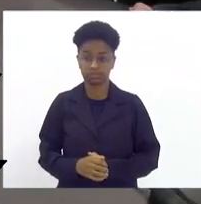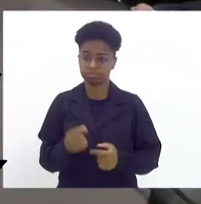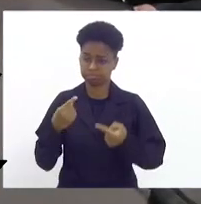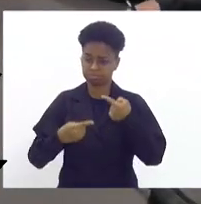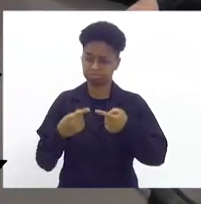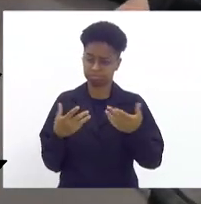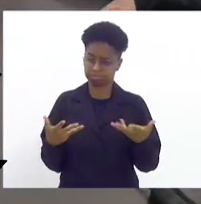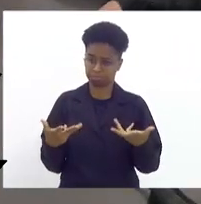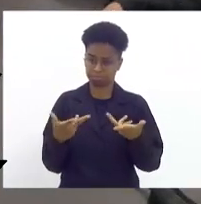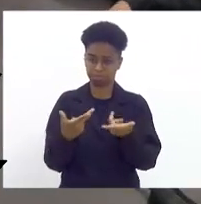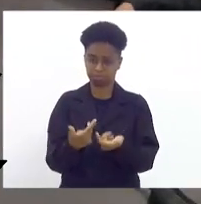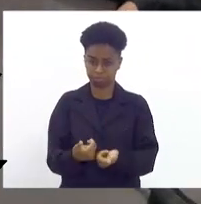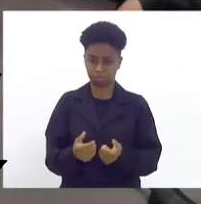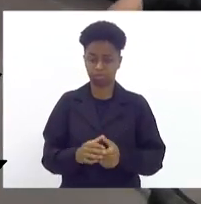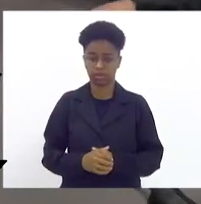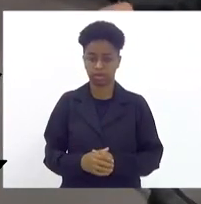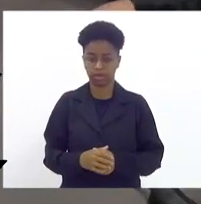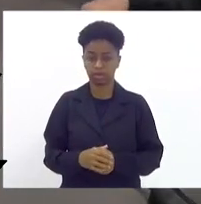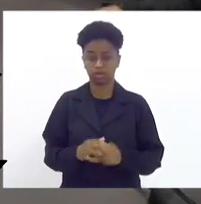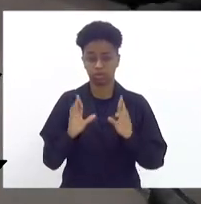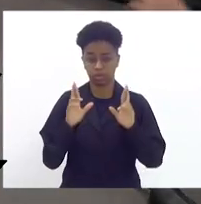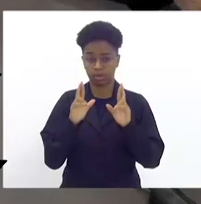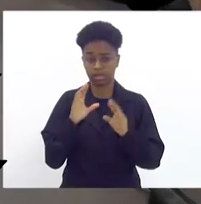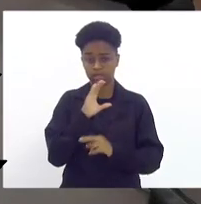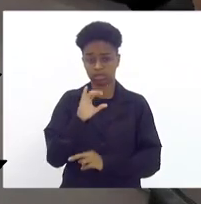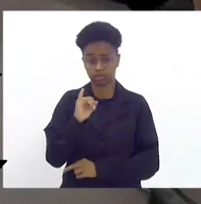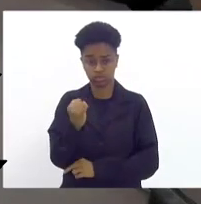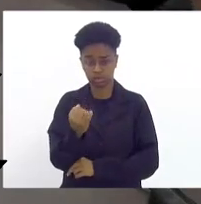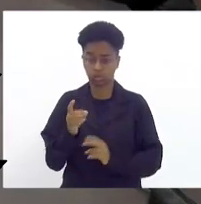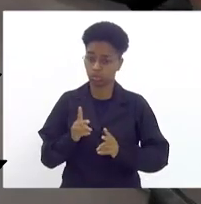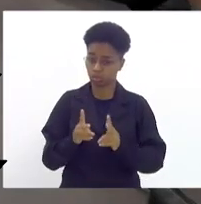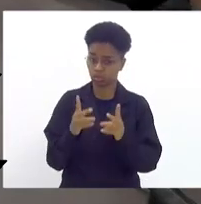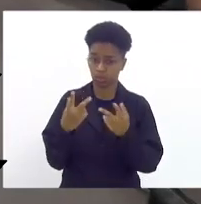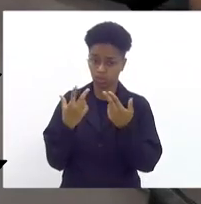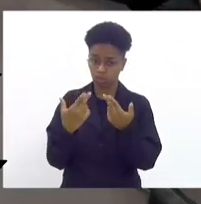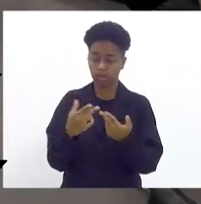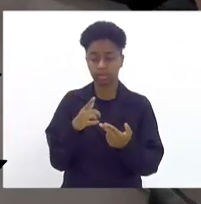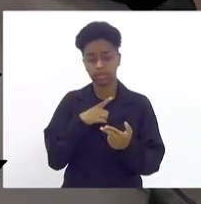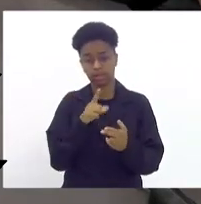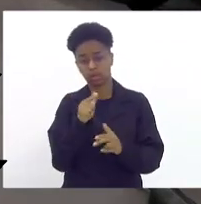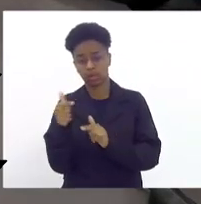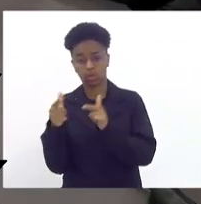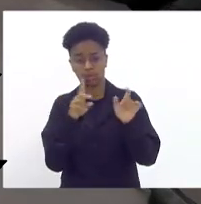nível. Tomara que a CCJ continue dessa forma, com outros temas que virão pela frente.